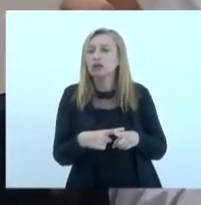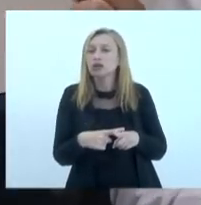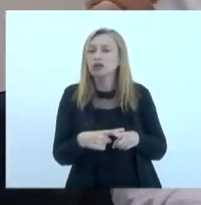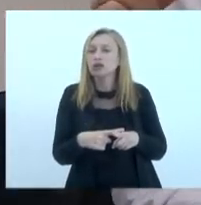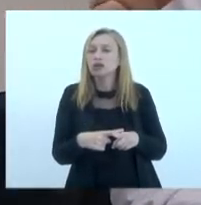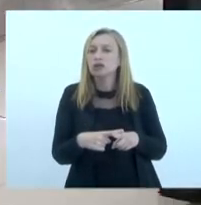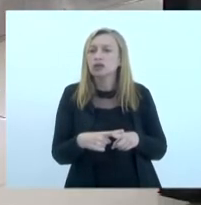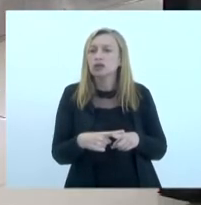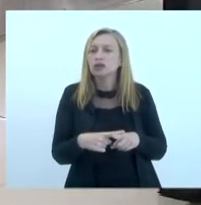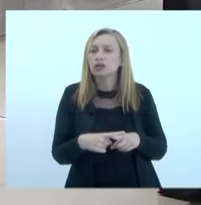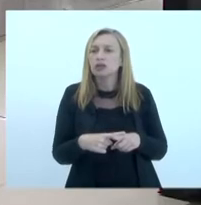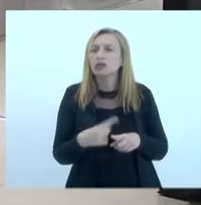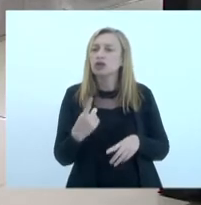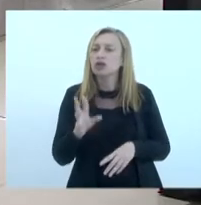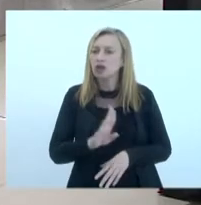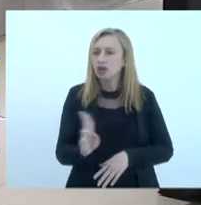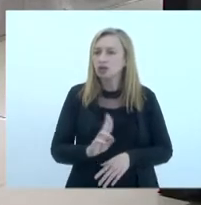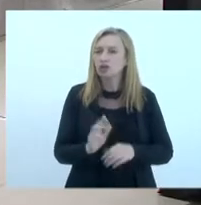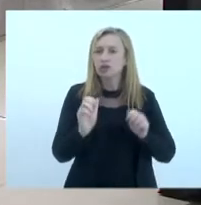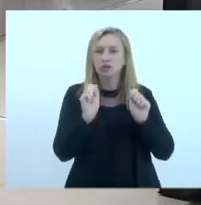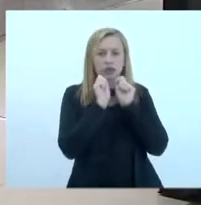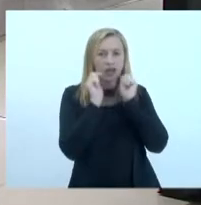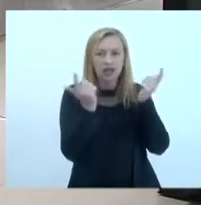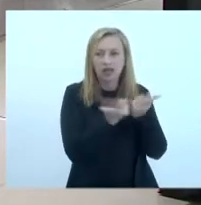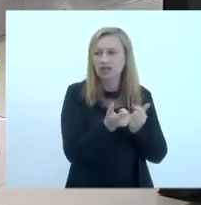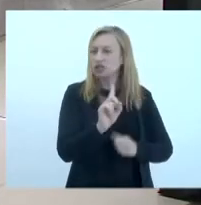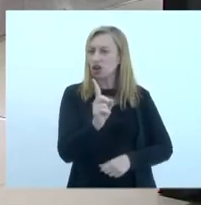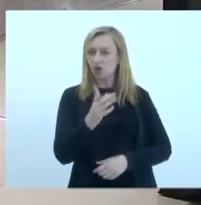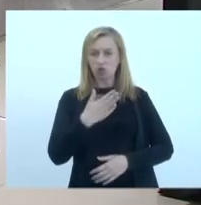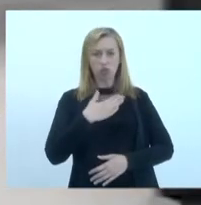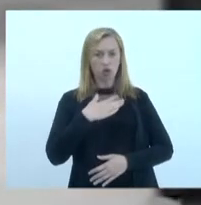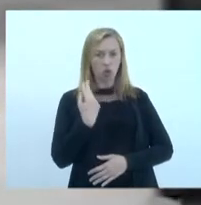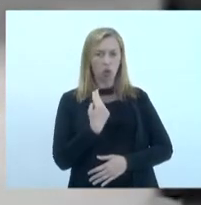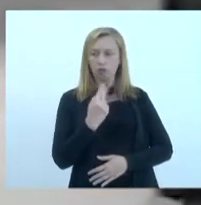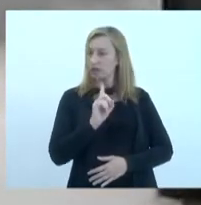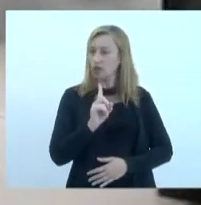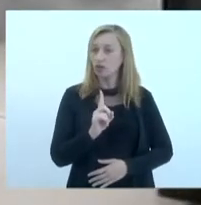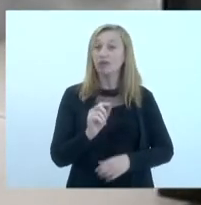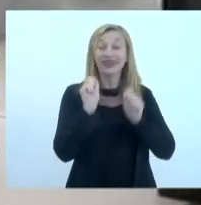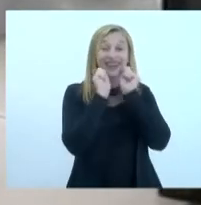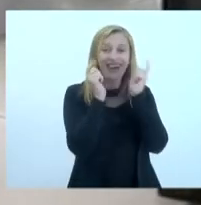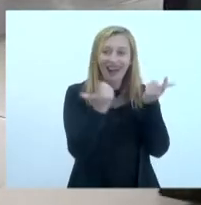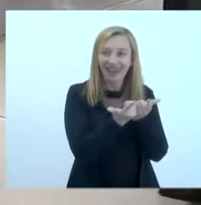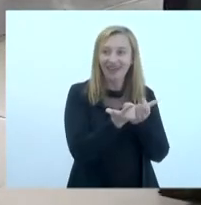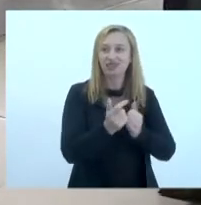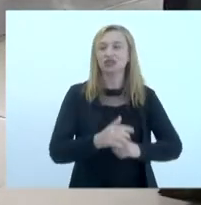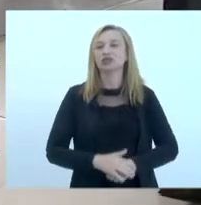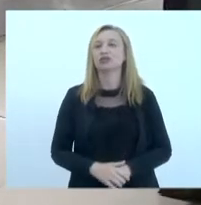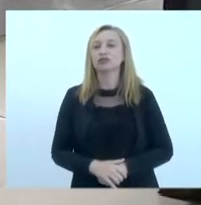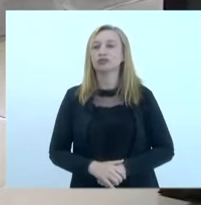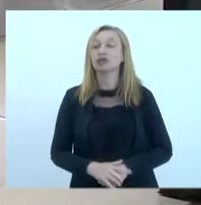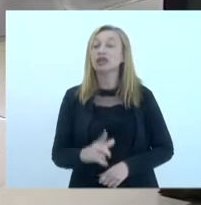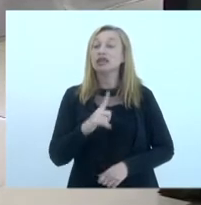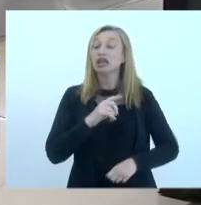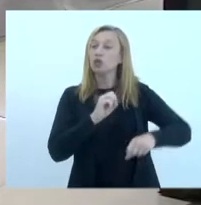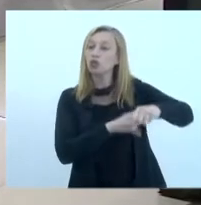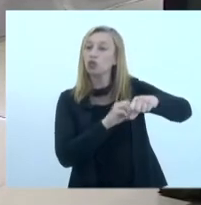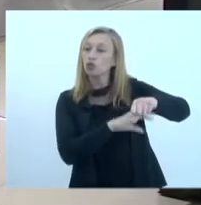nós, em nome da Assembleia, não do André, em nome de todos os parlamentares, a Assembleia tem um